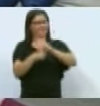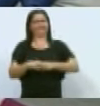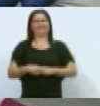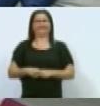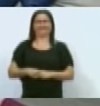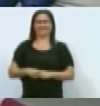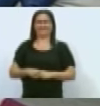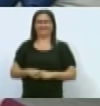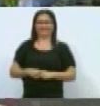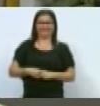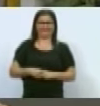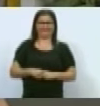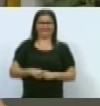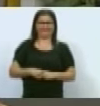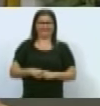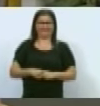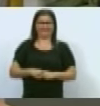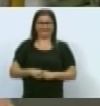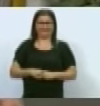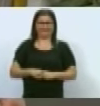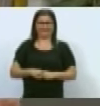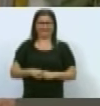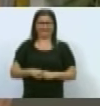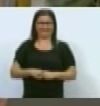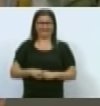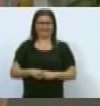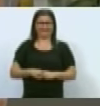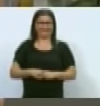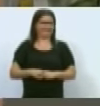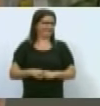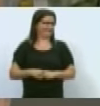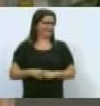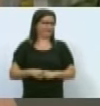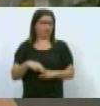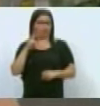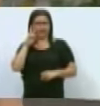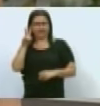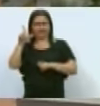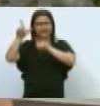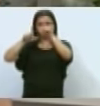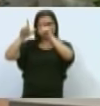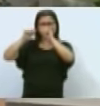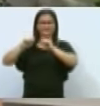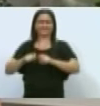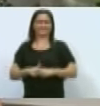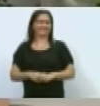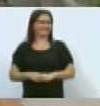Né? Olha lá.